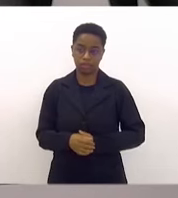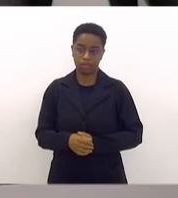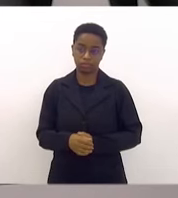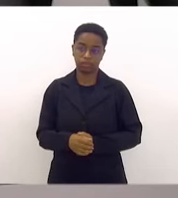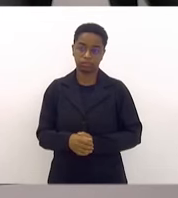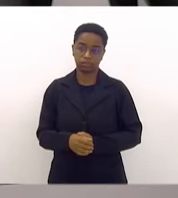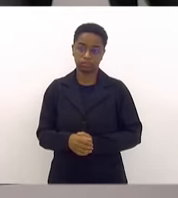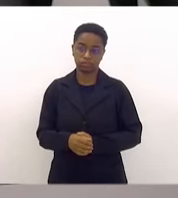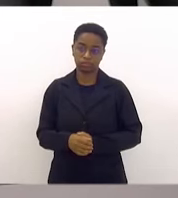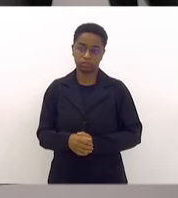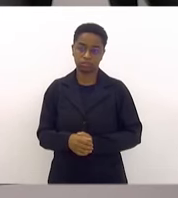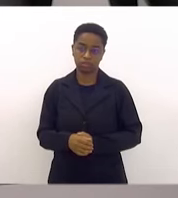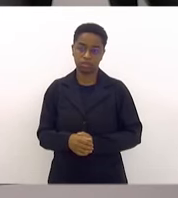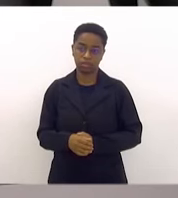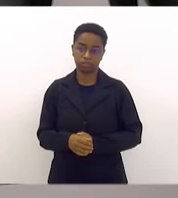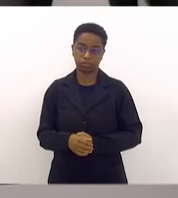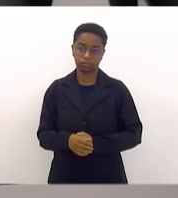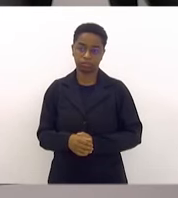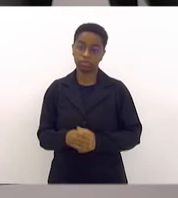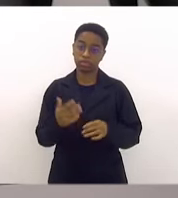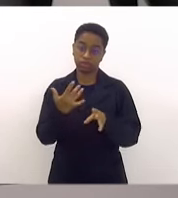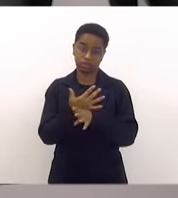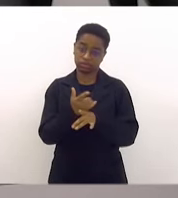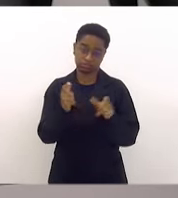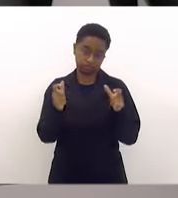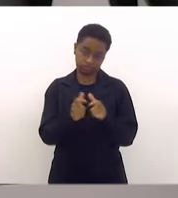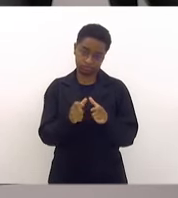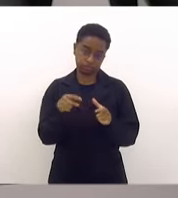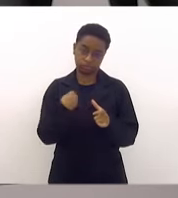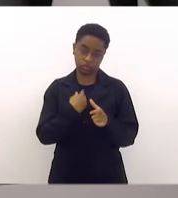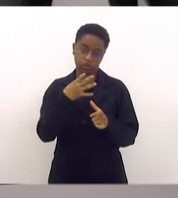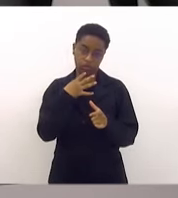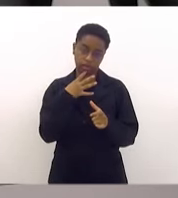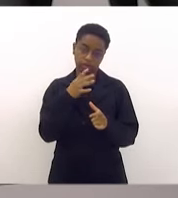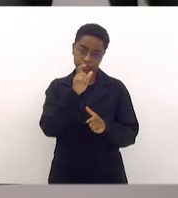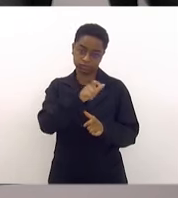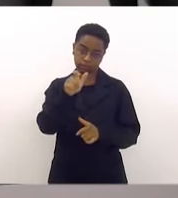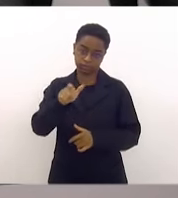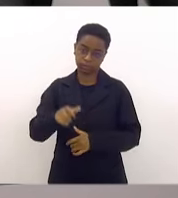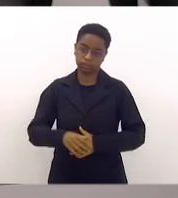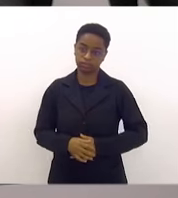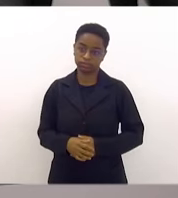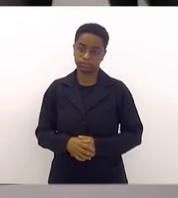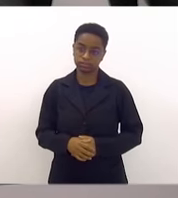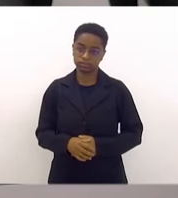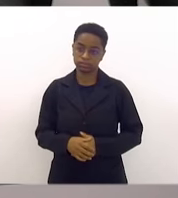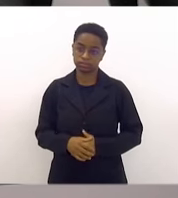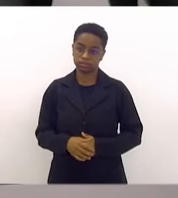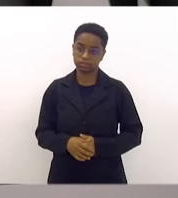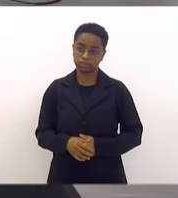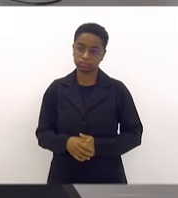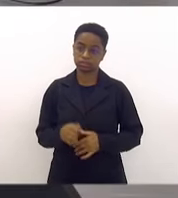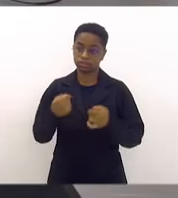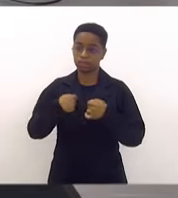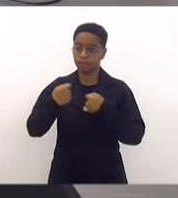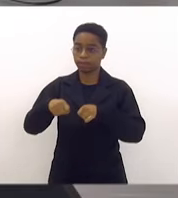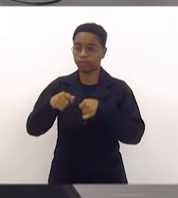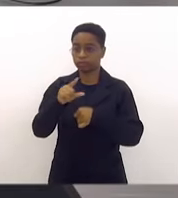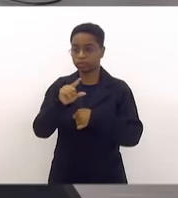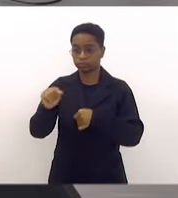foi da cidade pequena né é cidade pequena a gente sabe precisar me retirar quer me